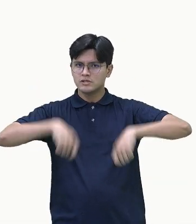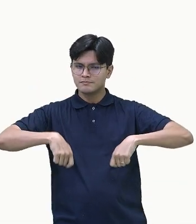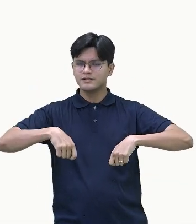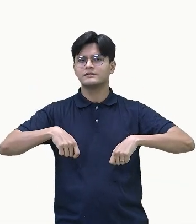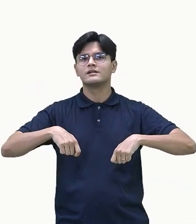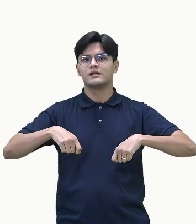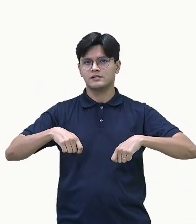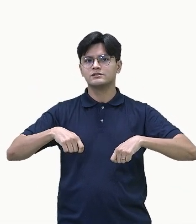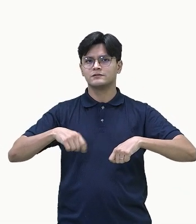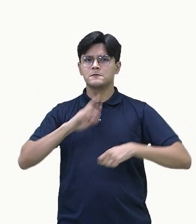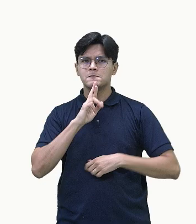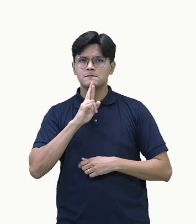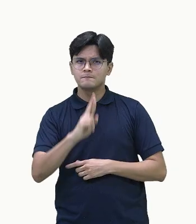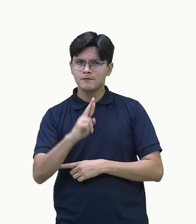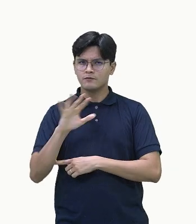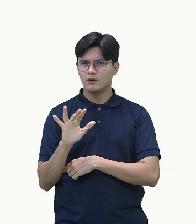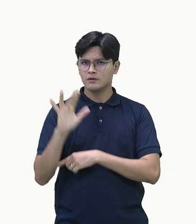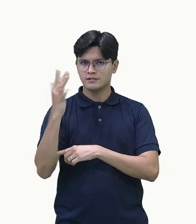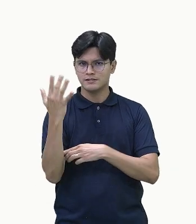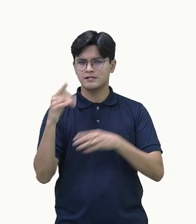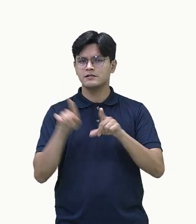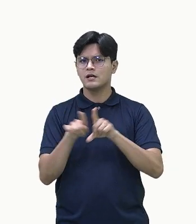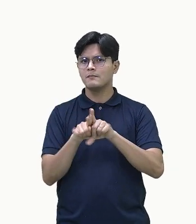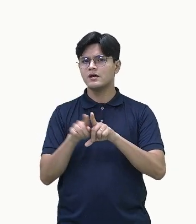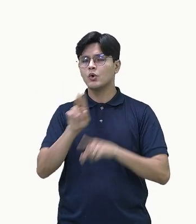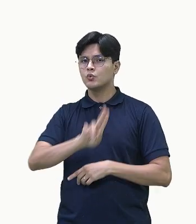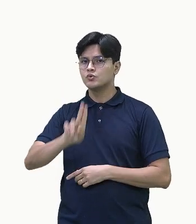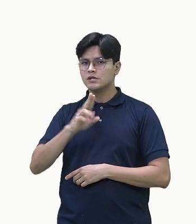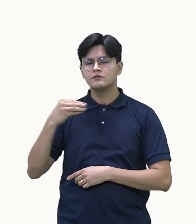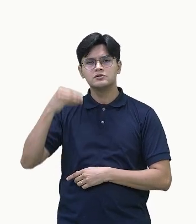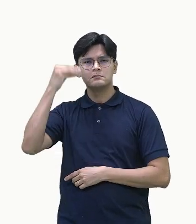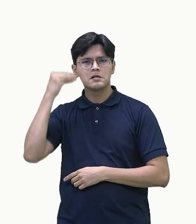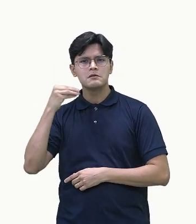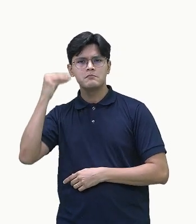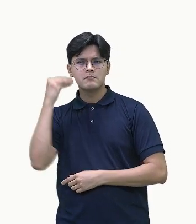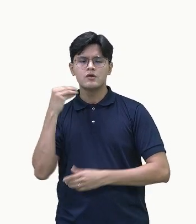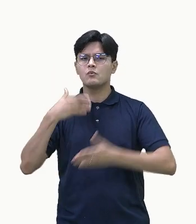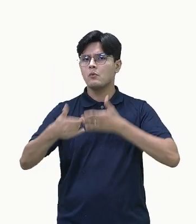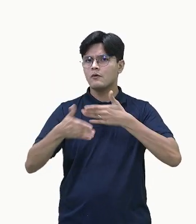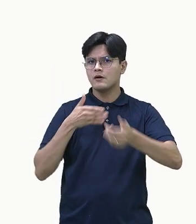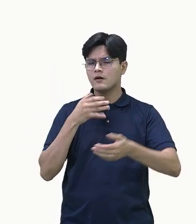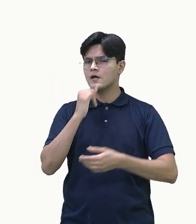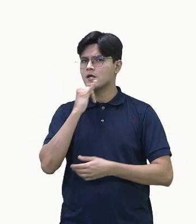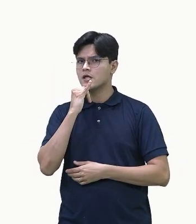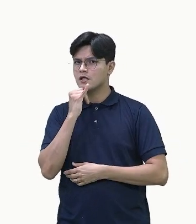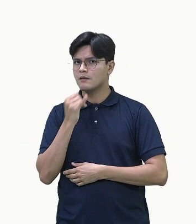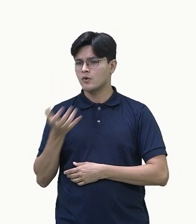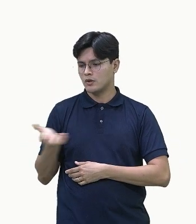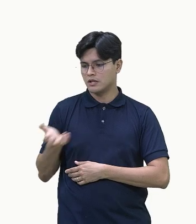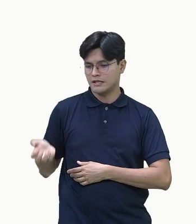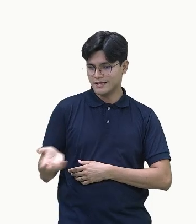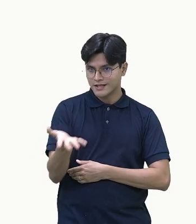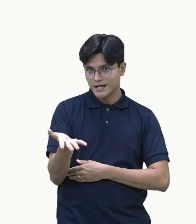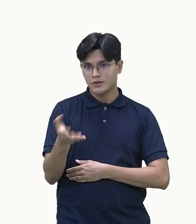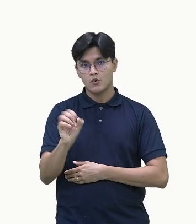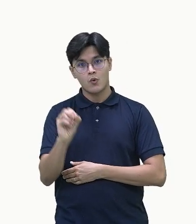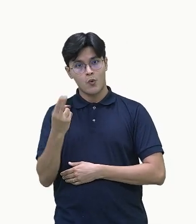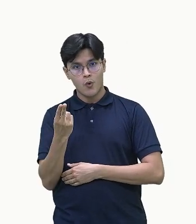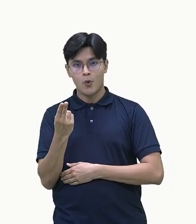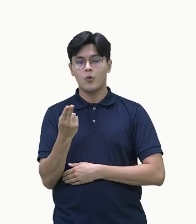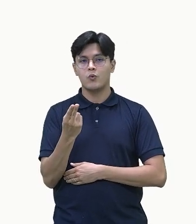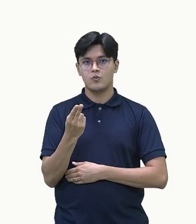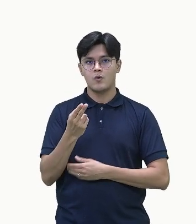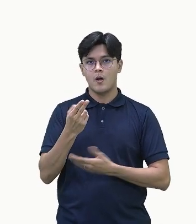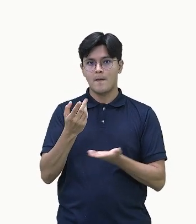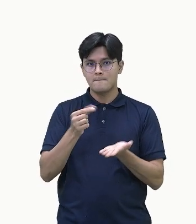experimento aleatório, como, por exemplo, o lançamento de um dado ou uma moeda. Vamos atentar rapidamente aqui para